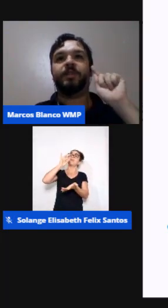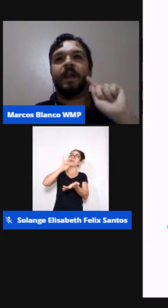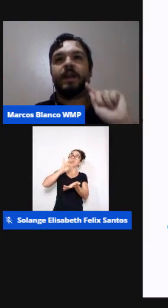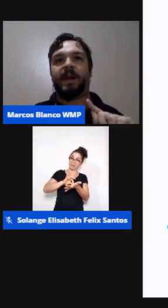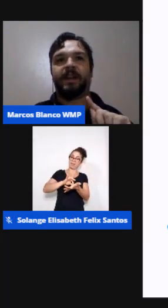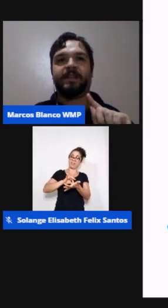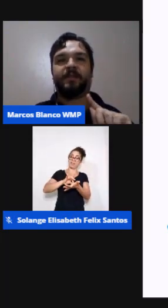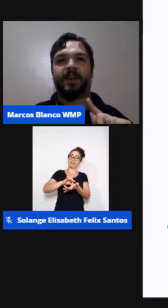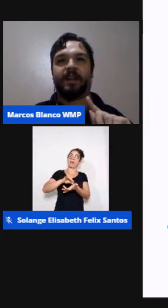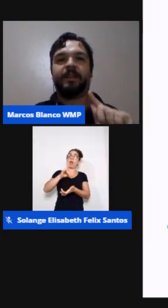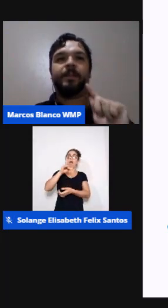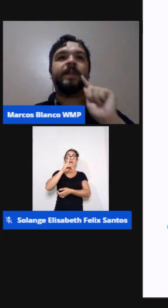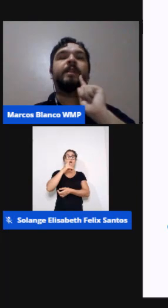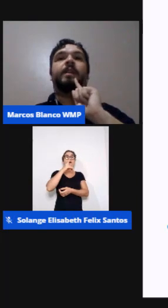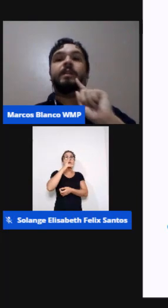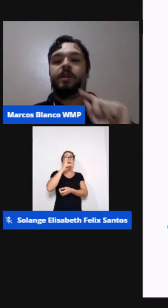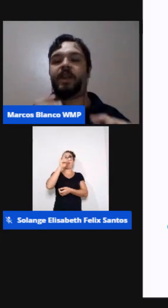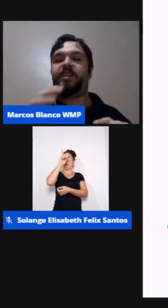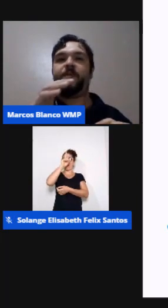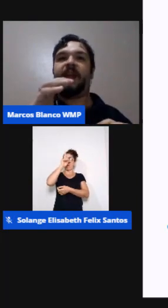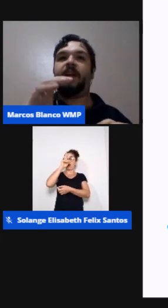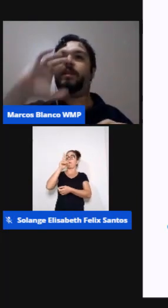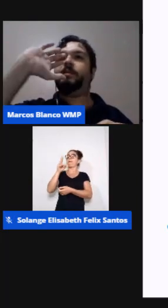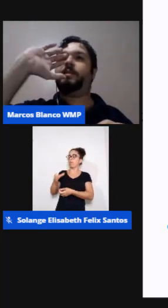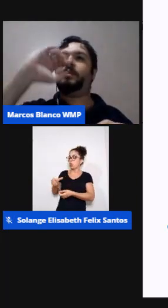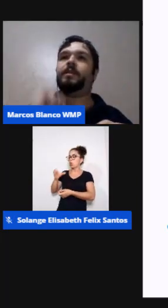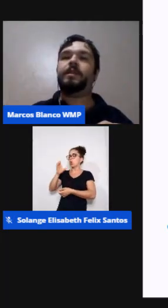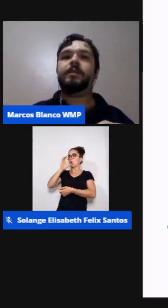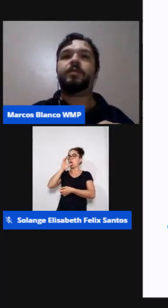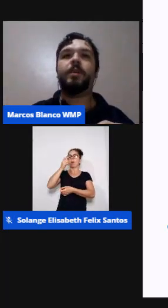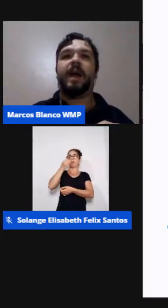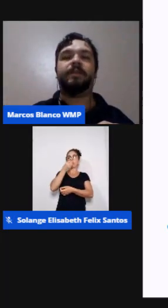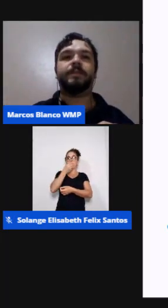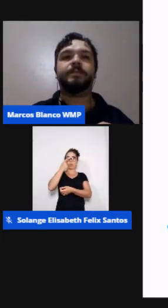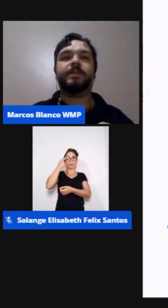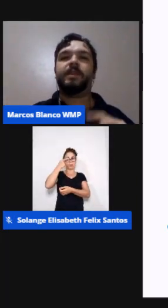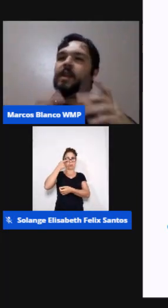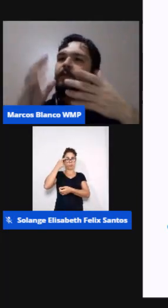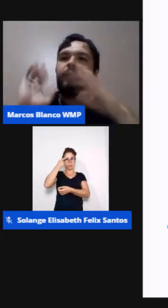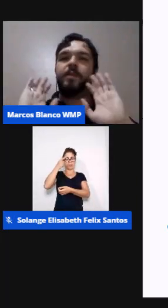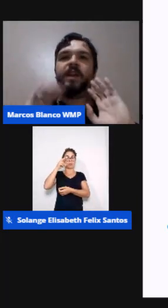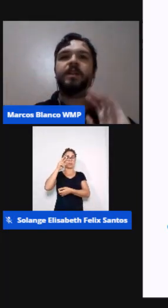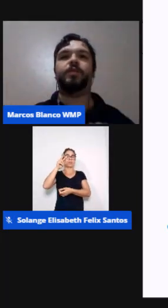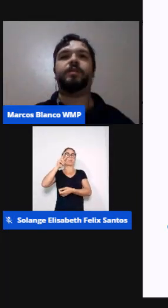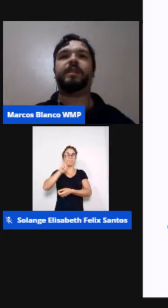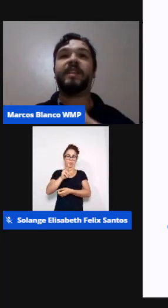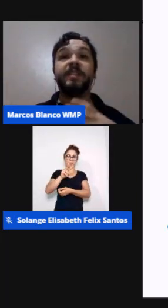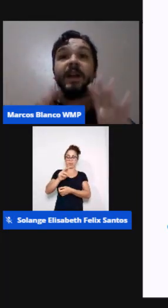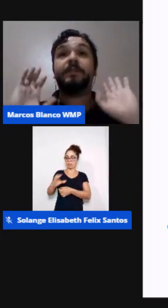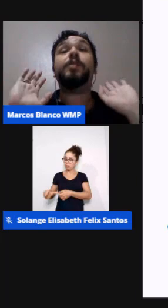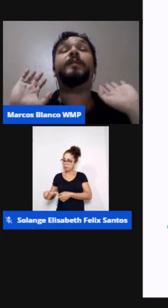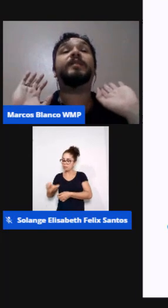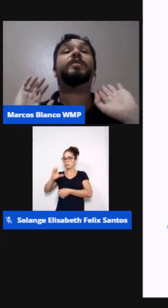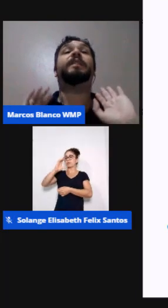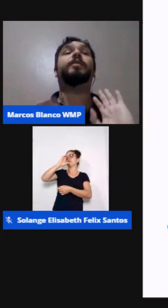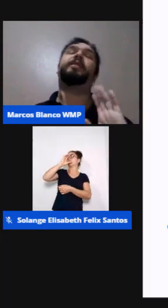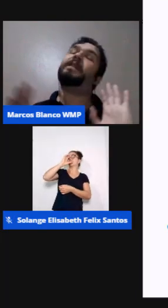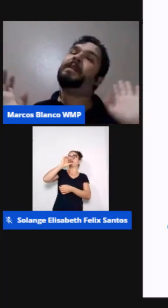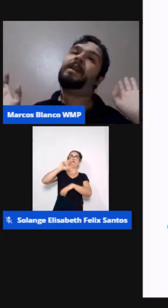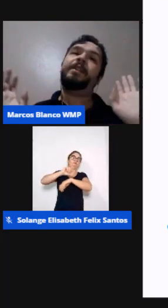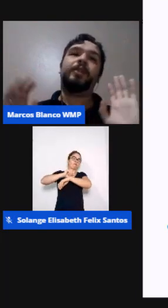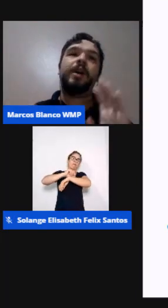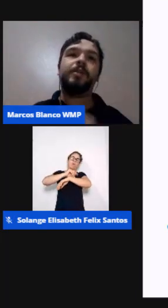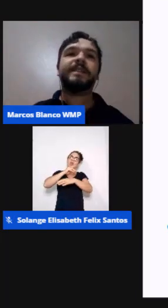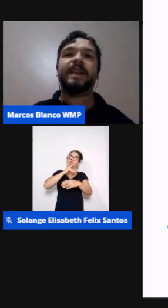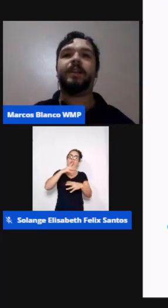Né? Todo mundo vai lembrar dessa frase. Então, o que a gente pegava? Tomava. Formiga e tudo. Tem gente que fala, eu faço isso